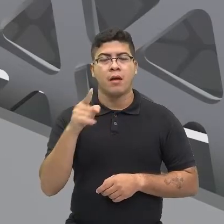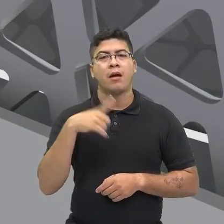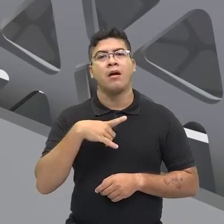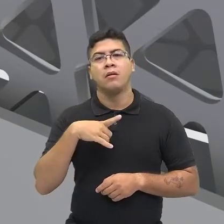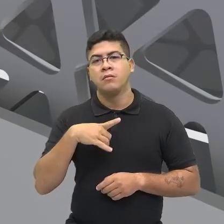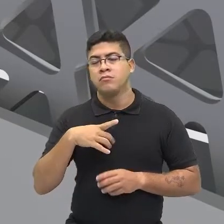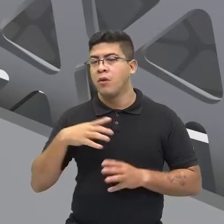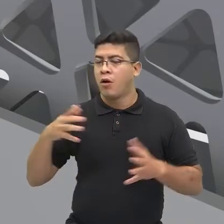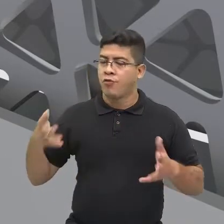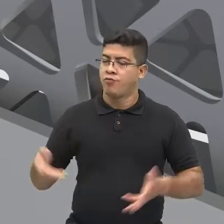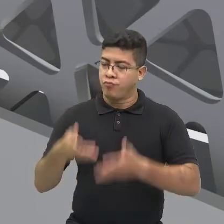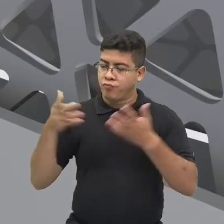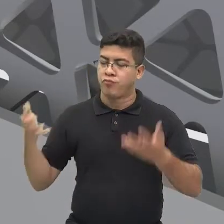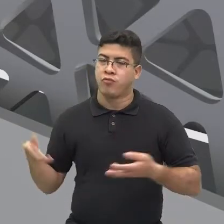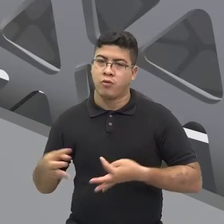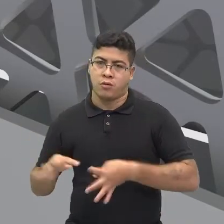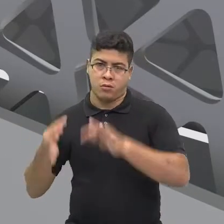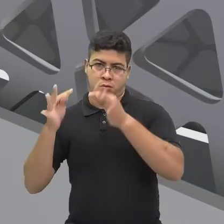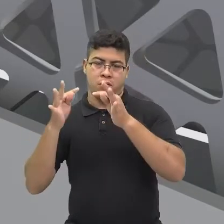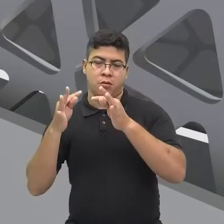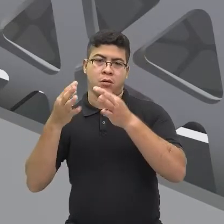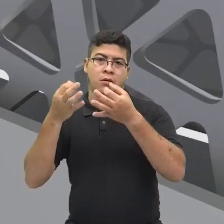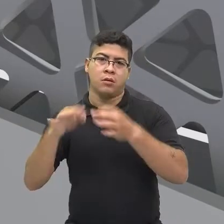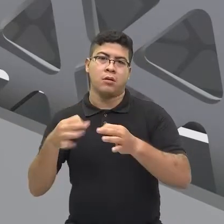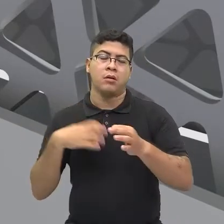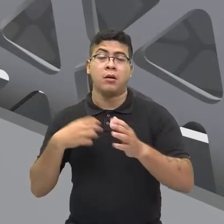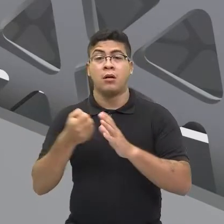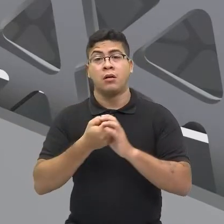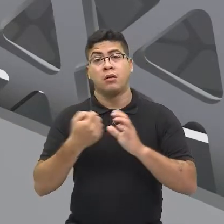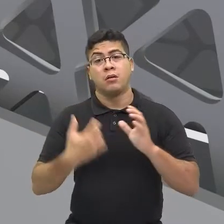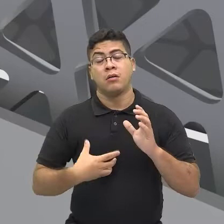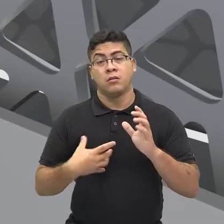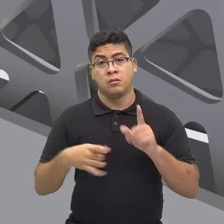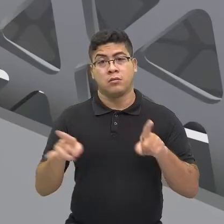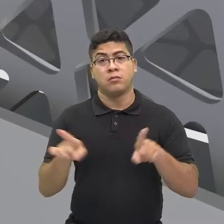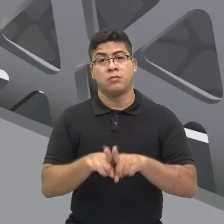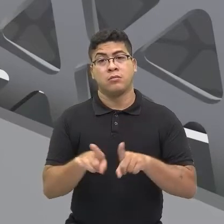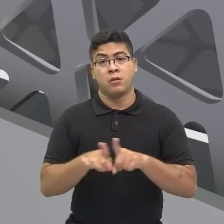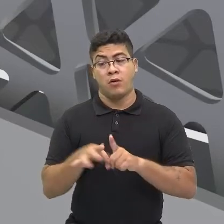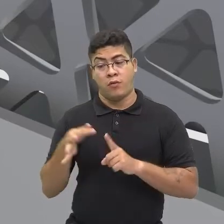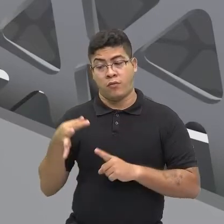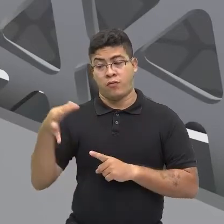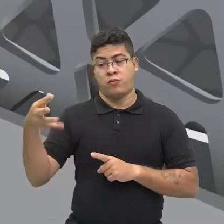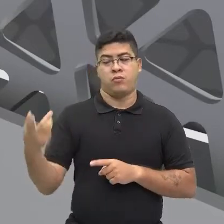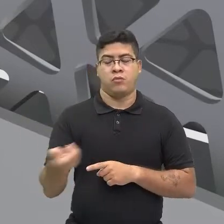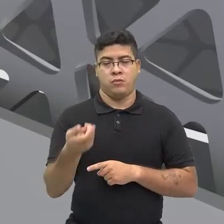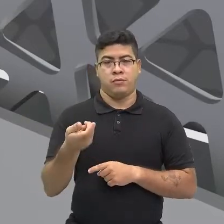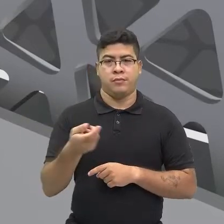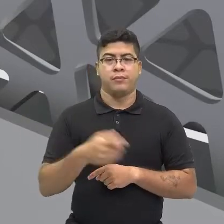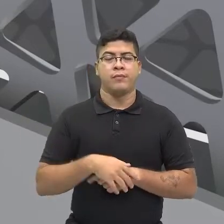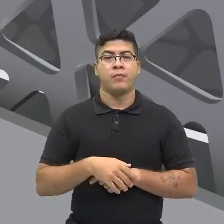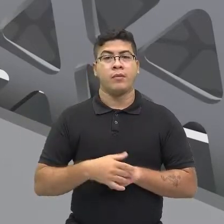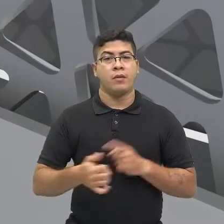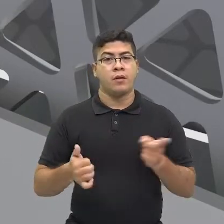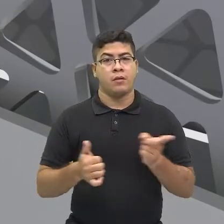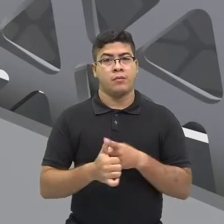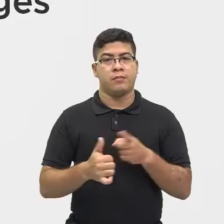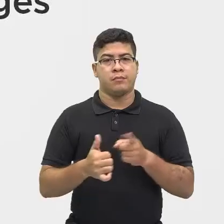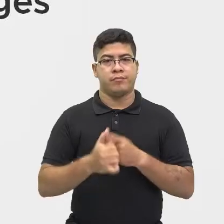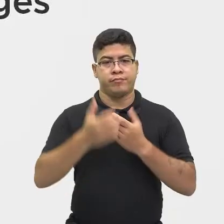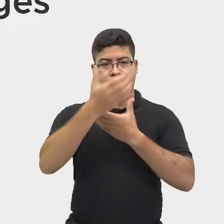vai exaltar a tecnologia. Características ali do futurismo. Vamos abordar primeiramente o cubismo, olha